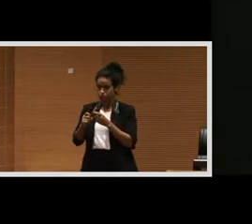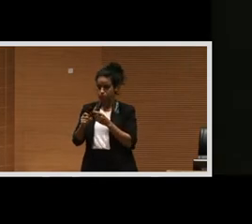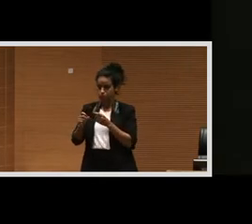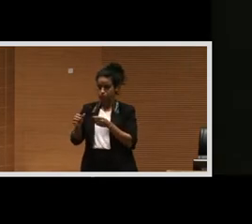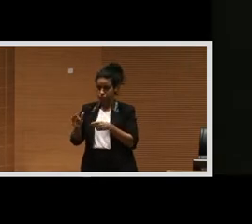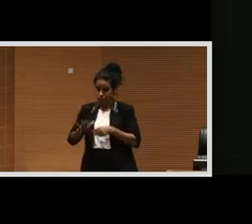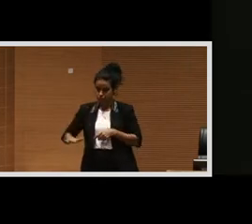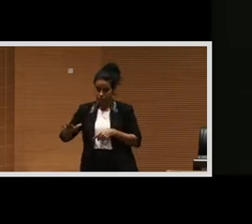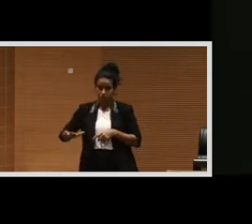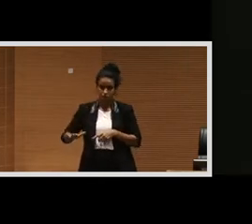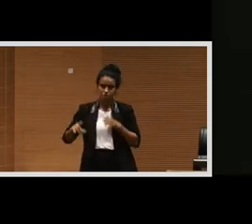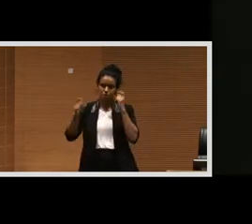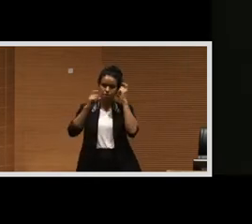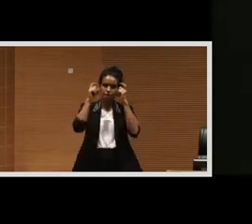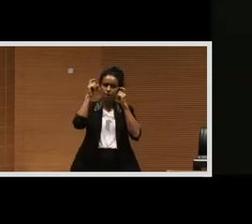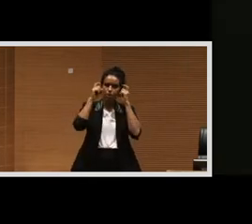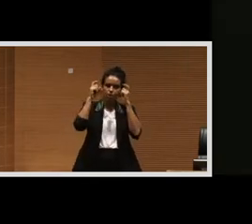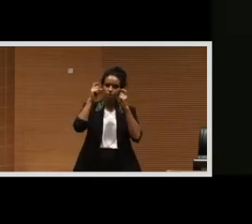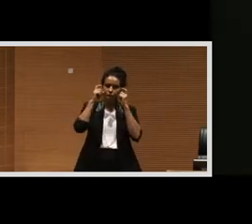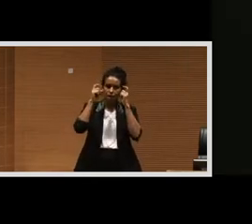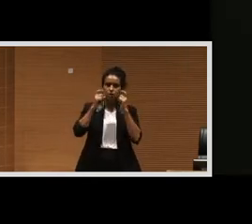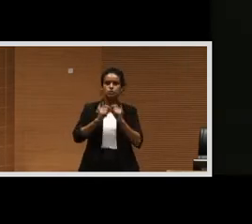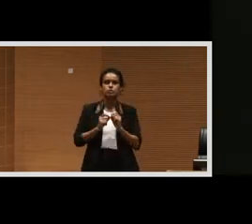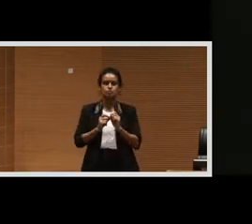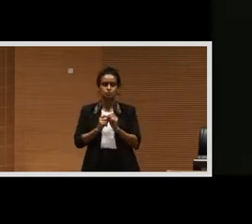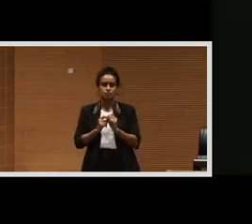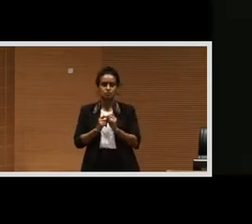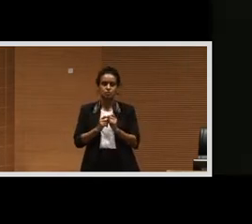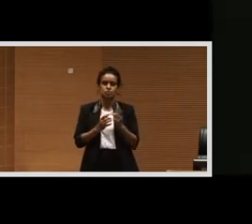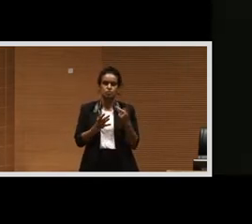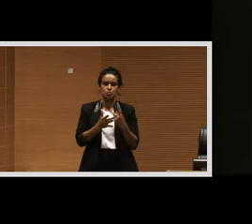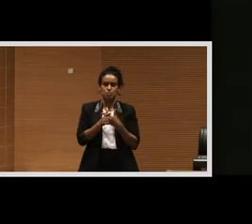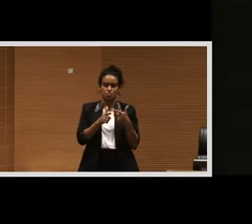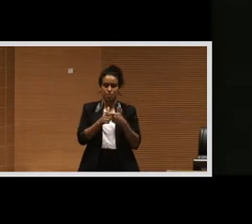acidentes de trânsito, apresentou um projeto de lei